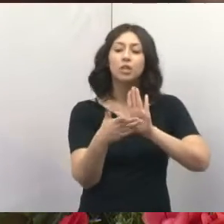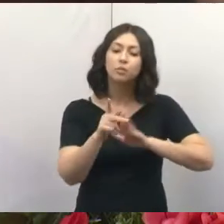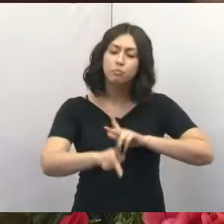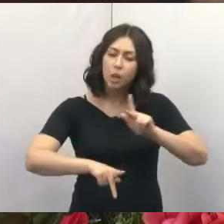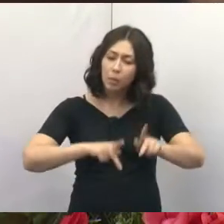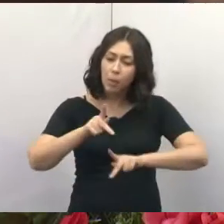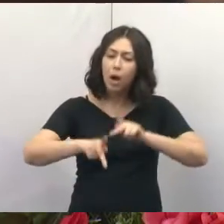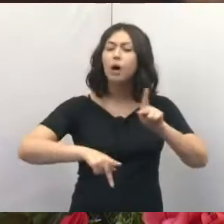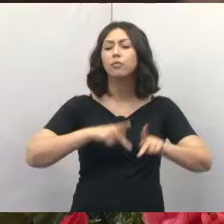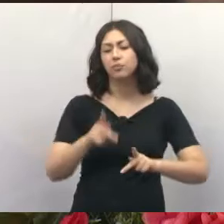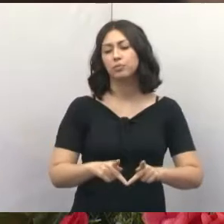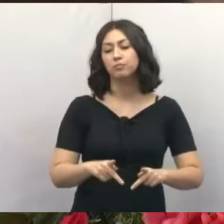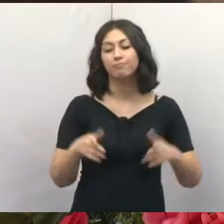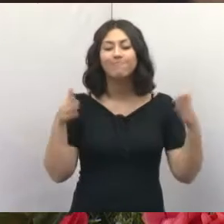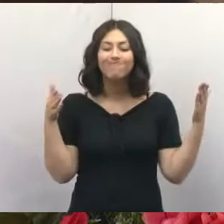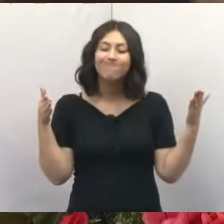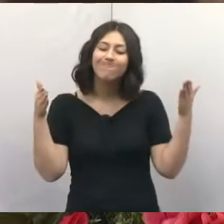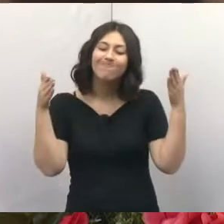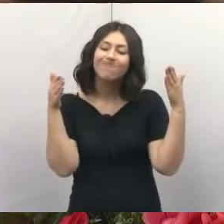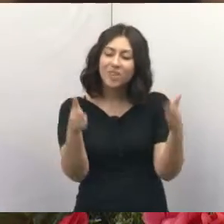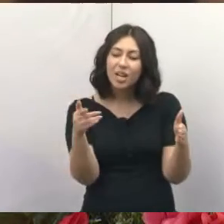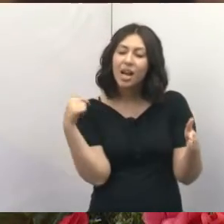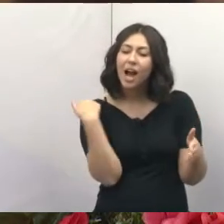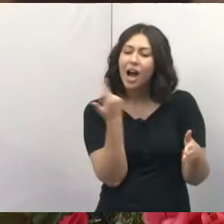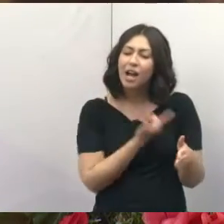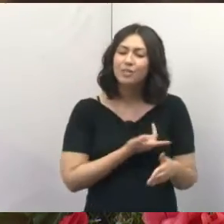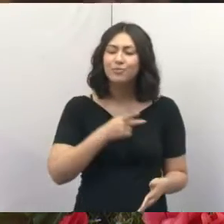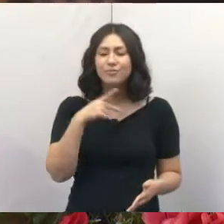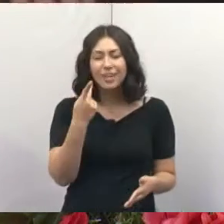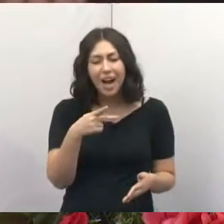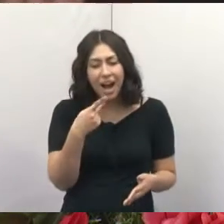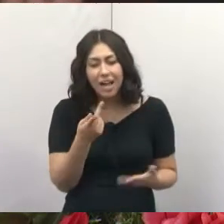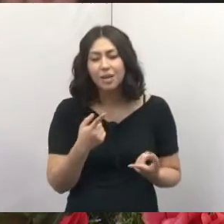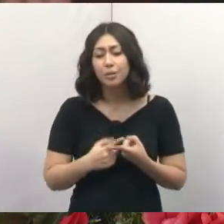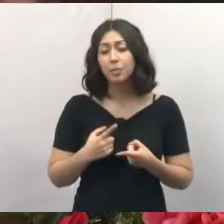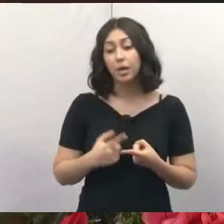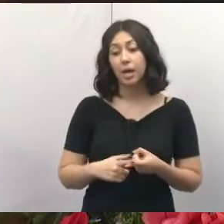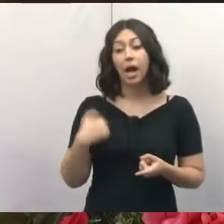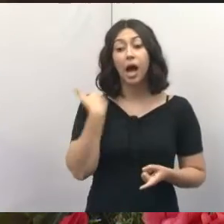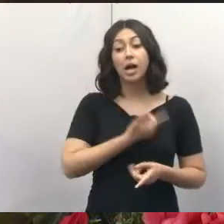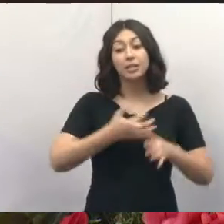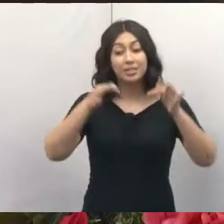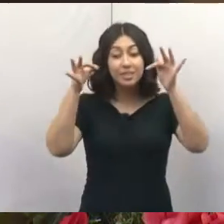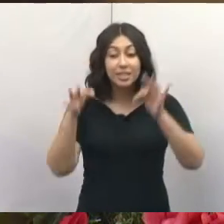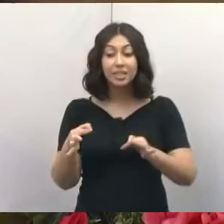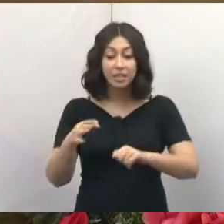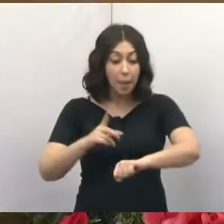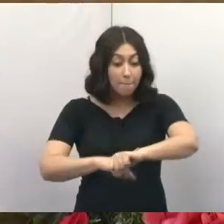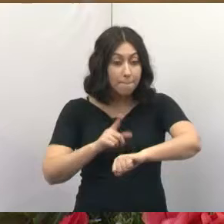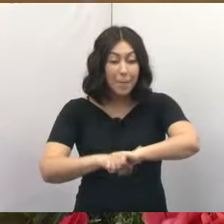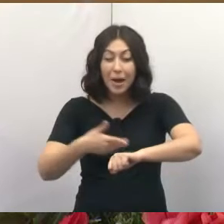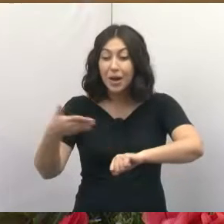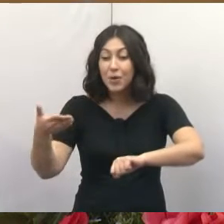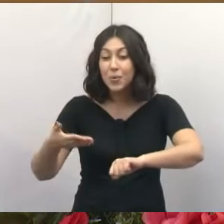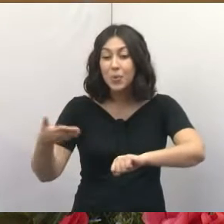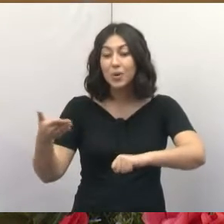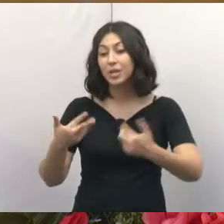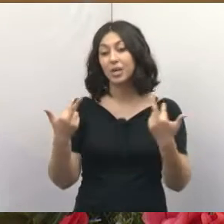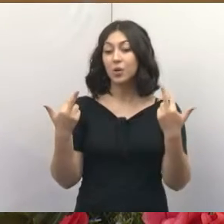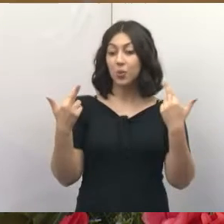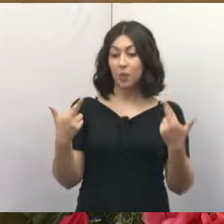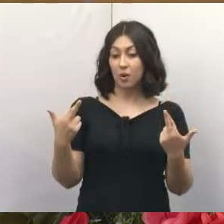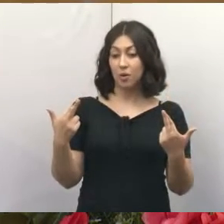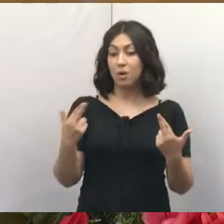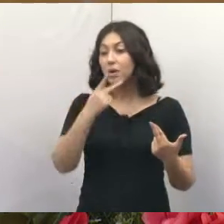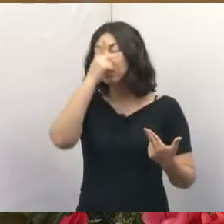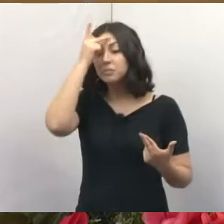povo e para a população, e é nesse sentido que a gente vem falar, porque nós temos certeza que agora, nesse momento, como está acontecendo,